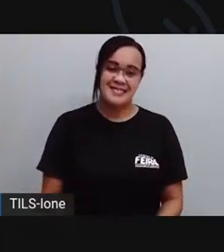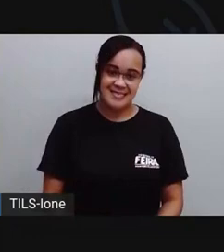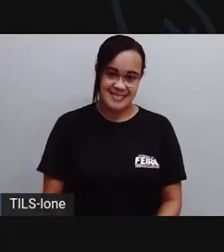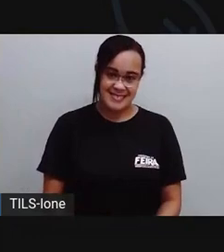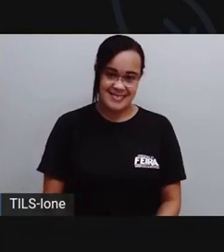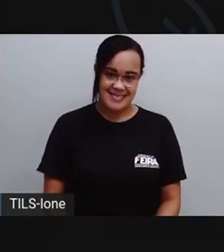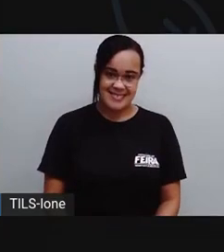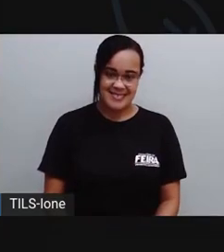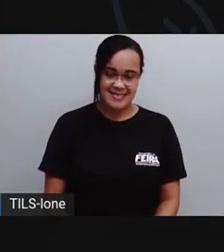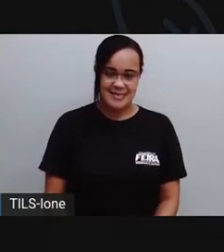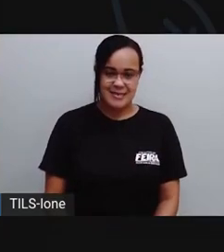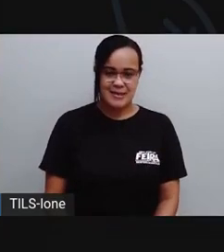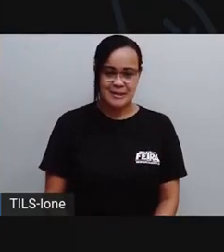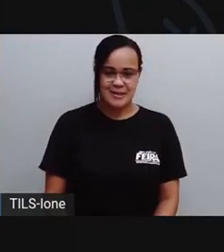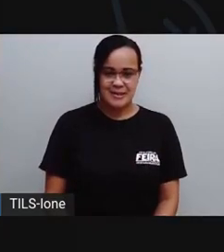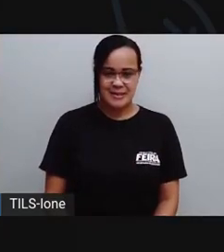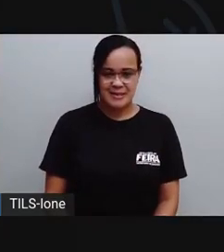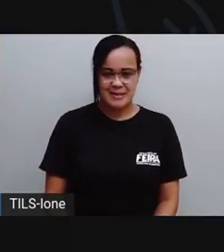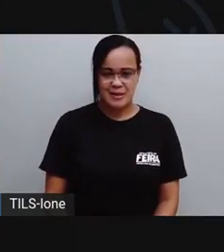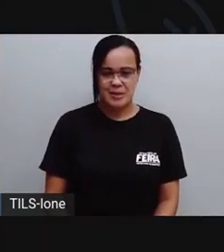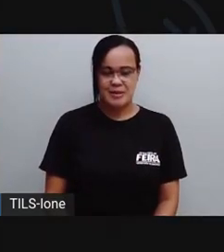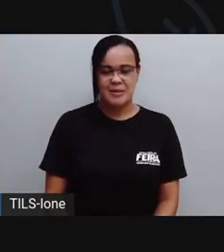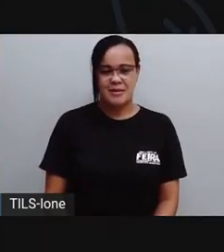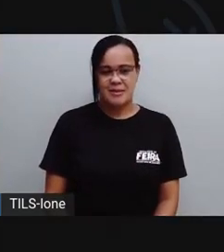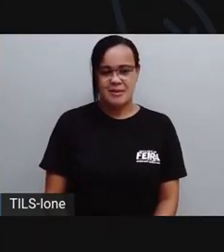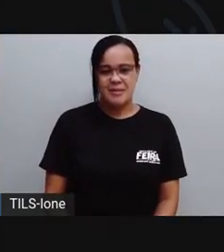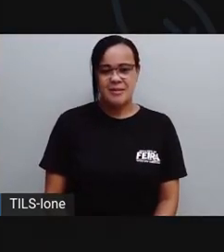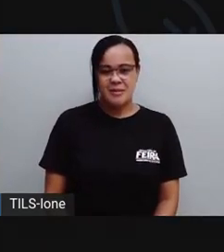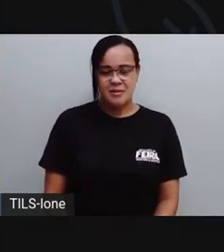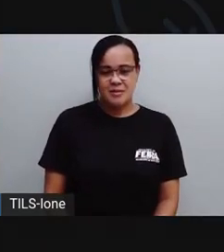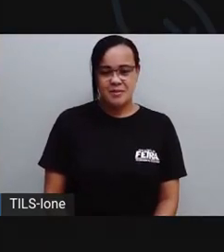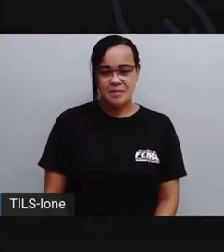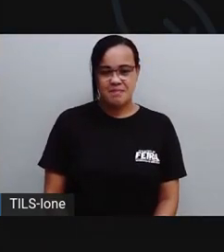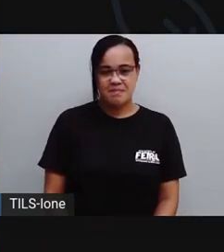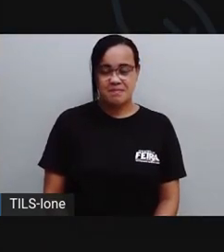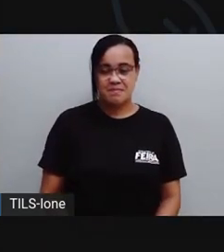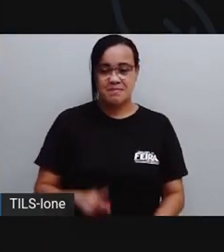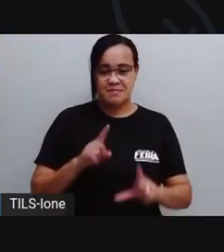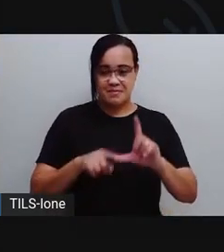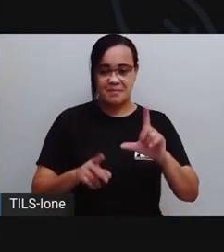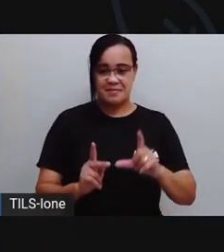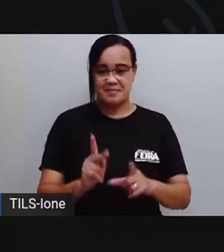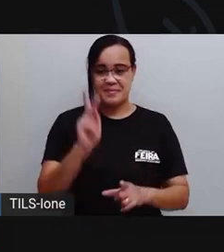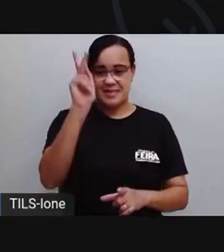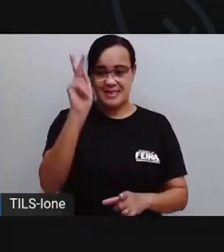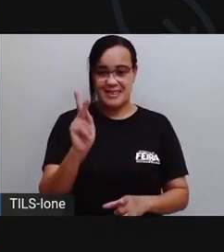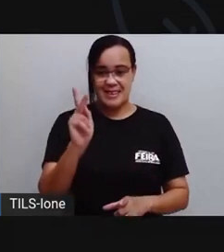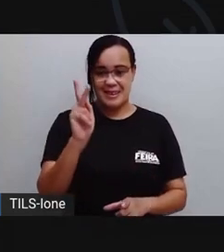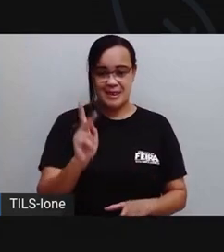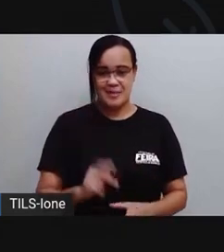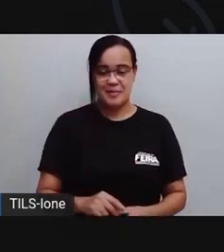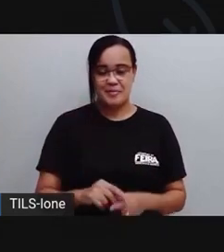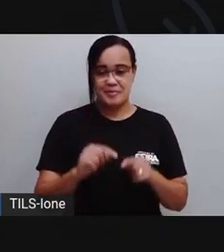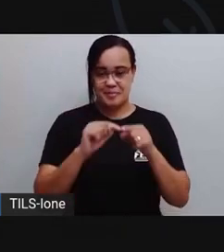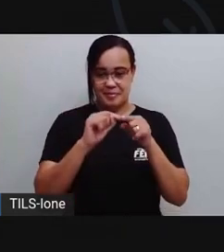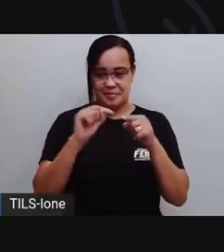Ó, tá vendo a letra K aqui, a letra K, e no meio a gente fez uma linha, tá certo?